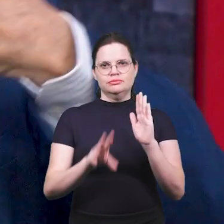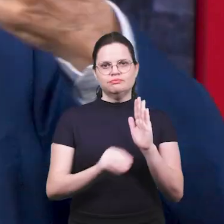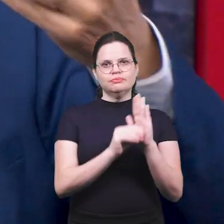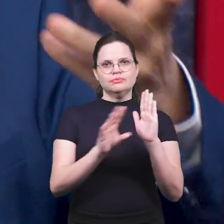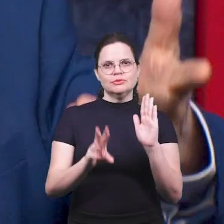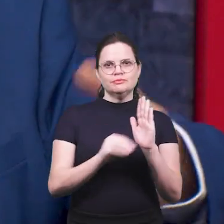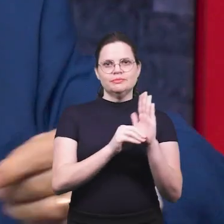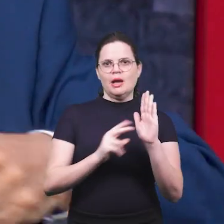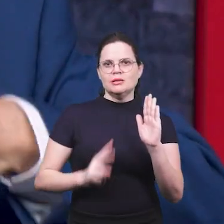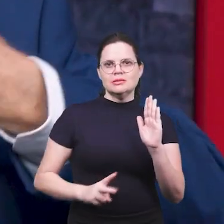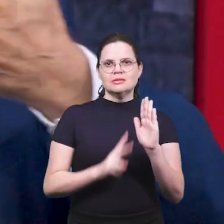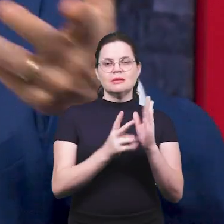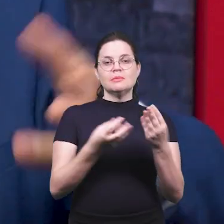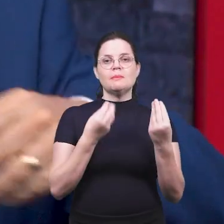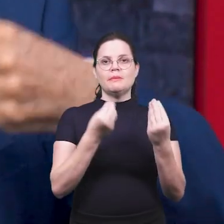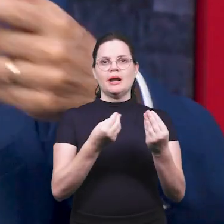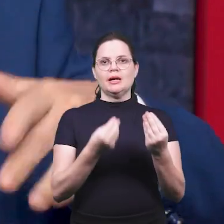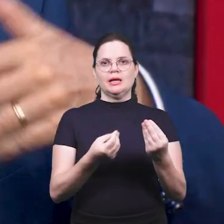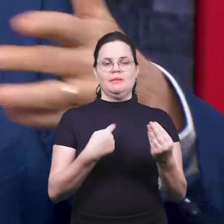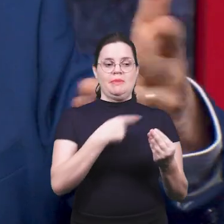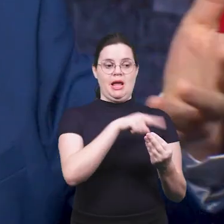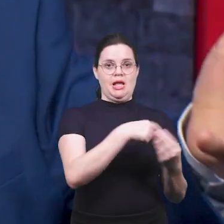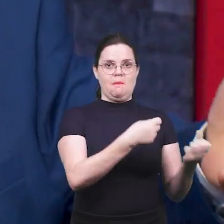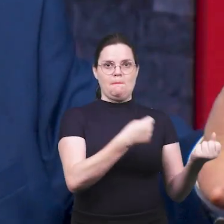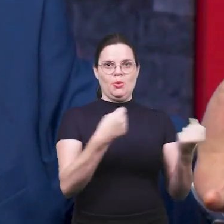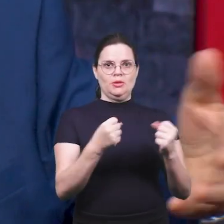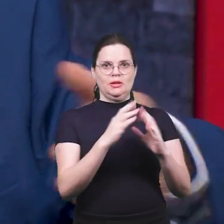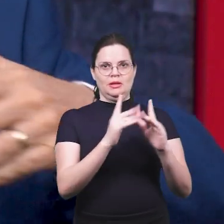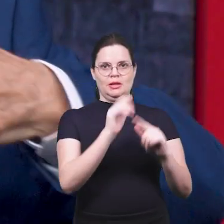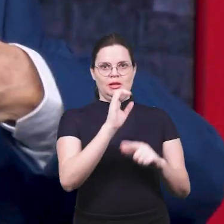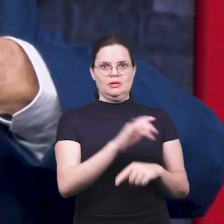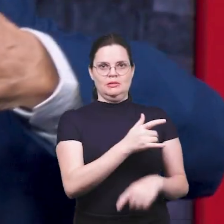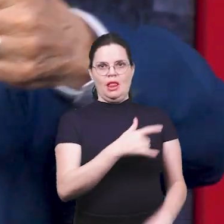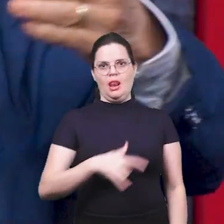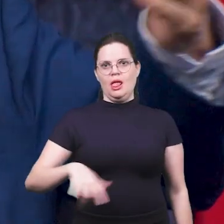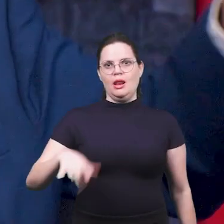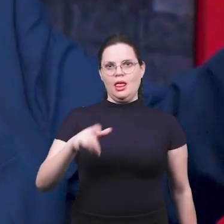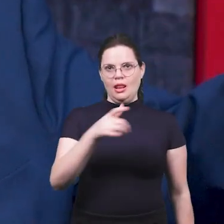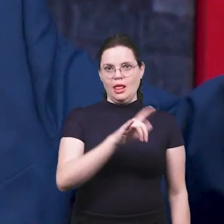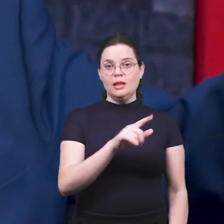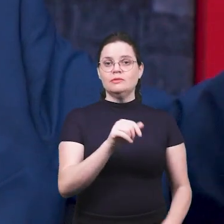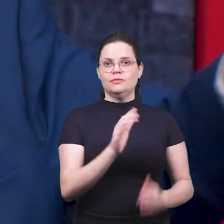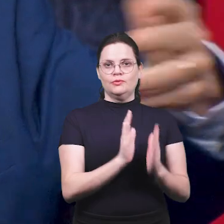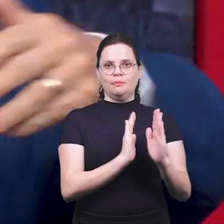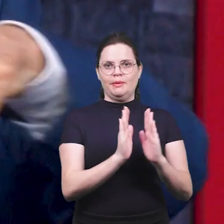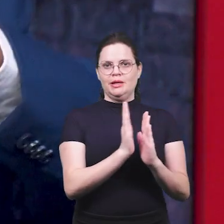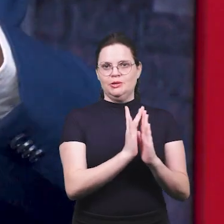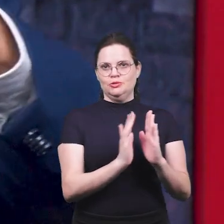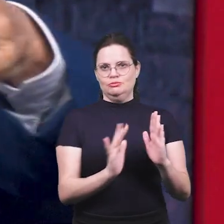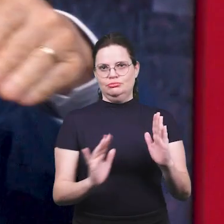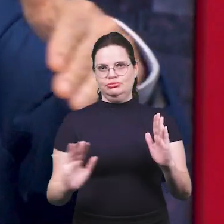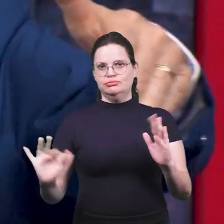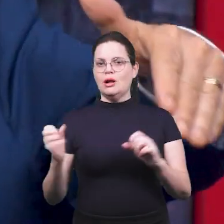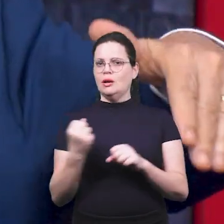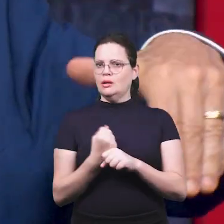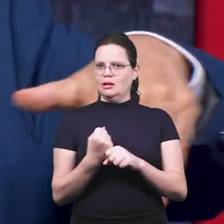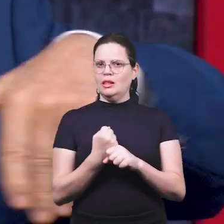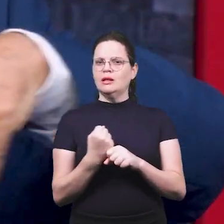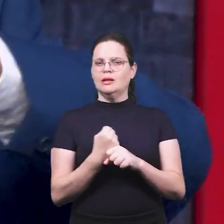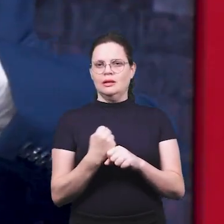estabelecendo novos dogmas para fortalecimento do poder temporal da igreja. Mas como isso foi muito longo, outras